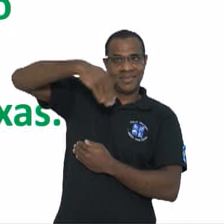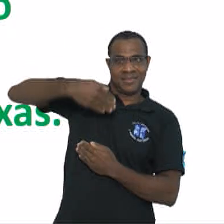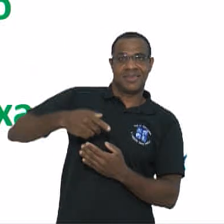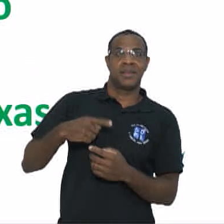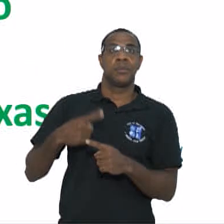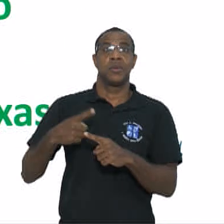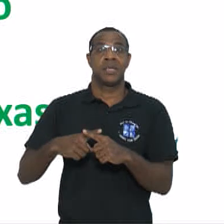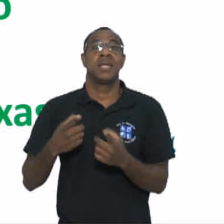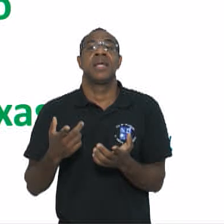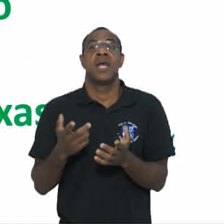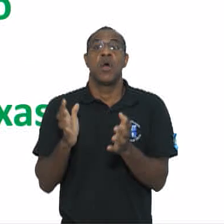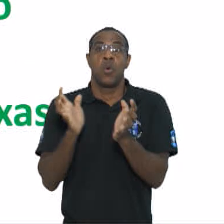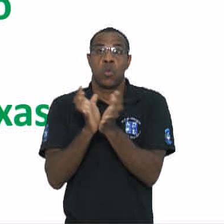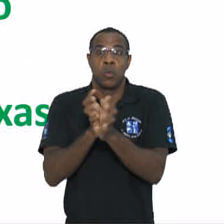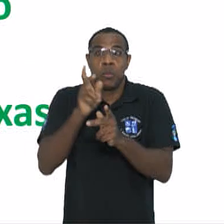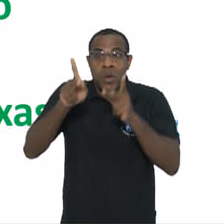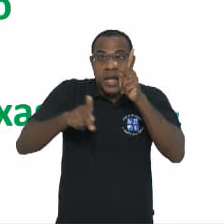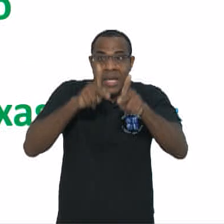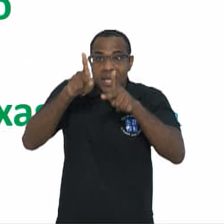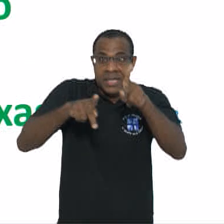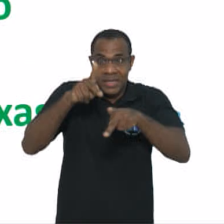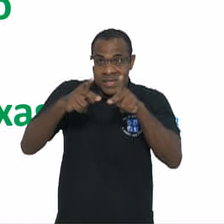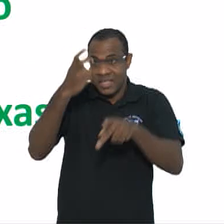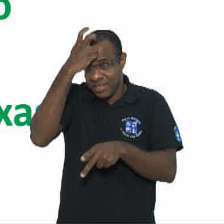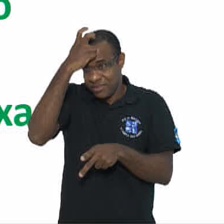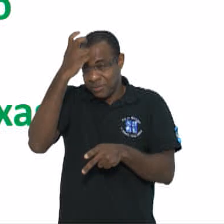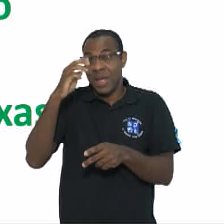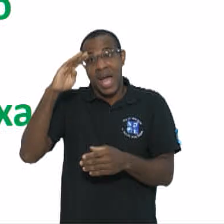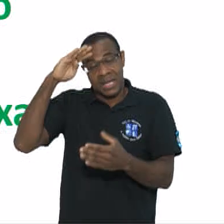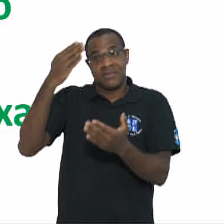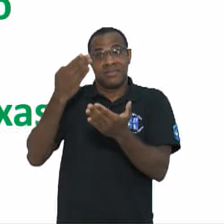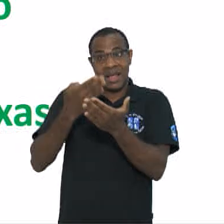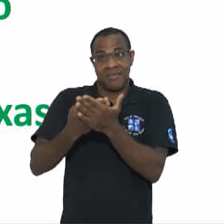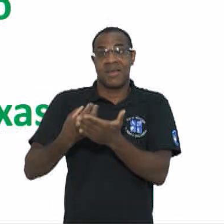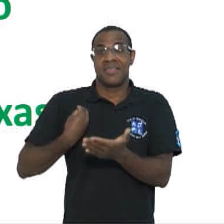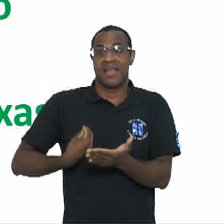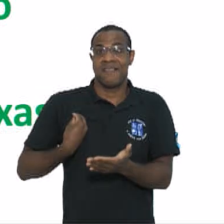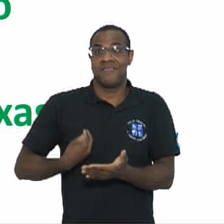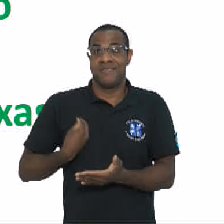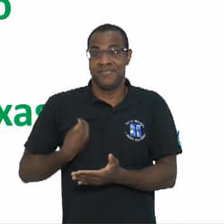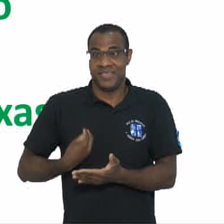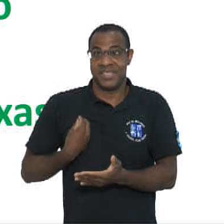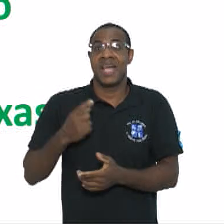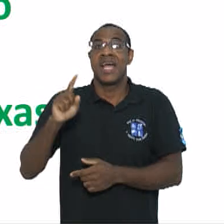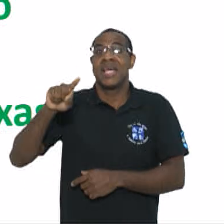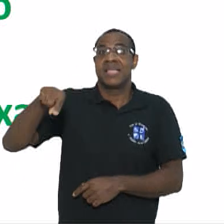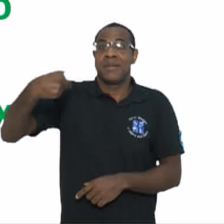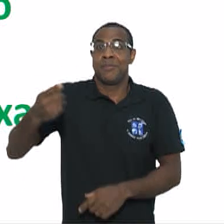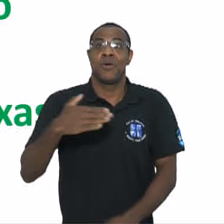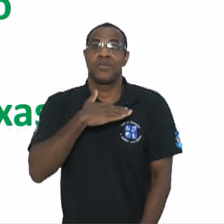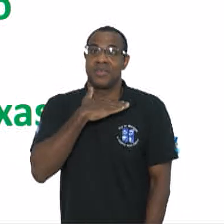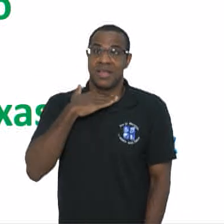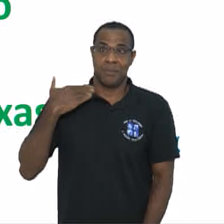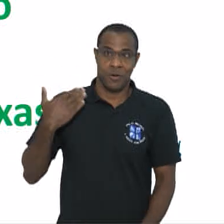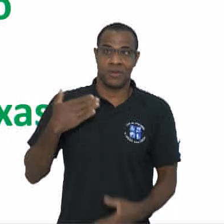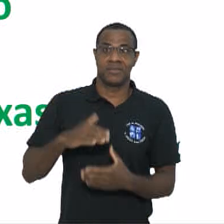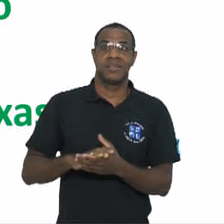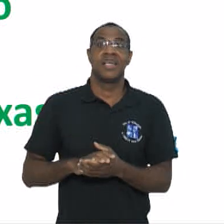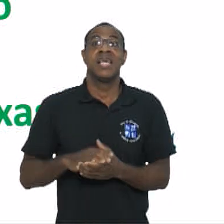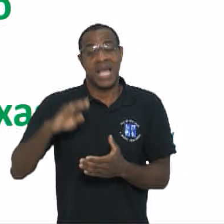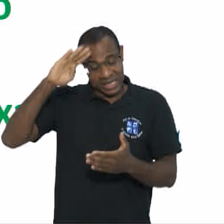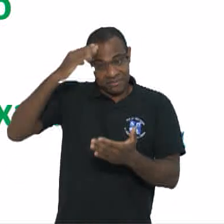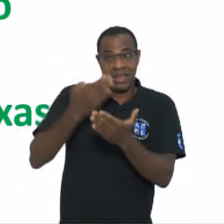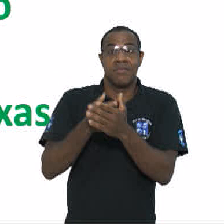morte. E que a alma, após o julgamento no tribunal de Osíris, retornaria ao corpo para entrar no mundo dos mortos.